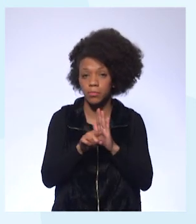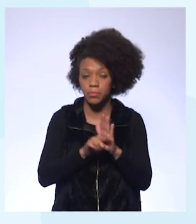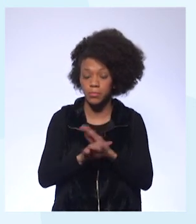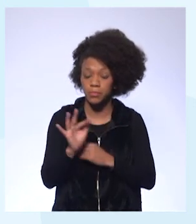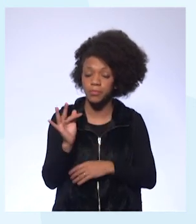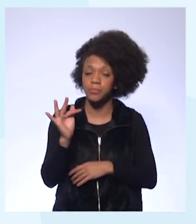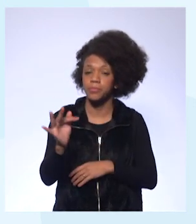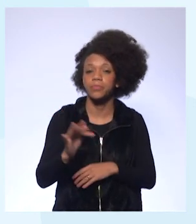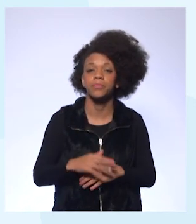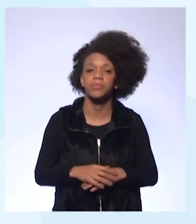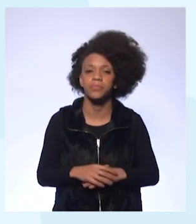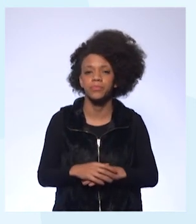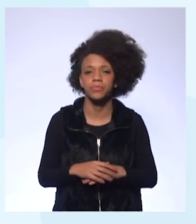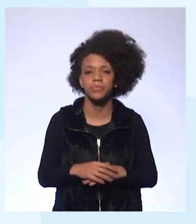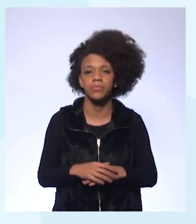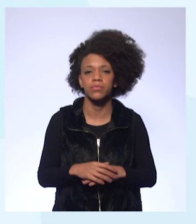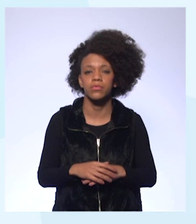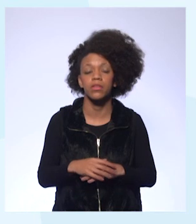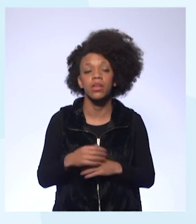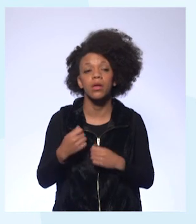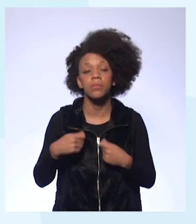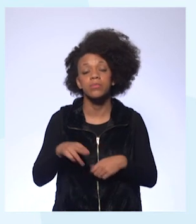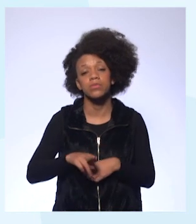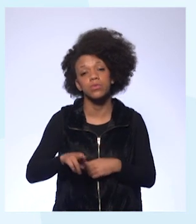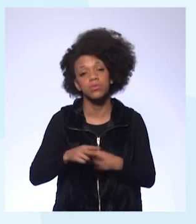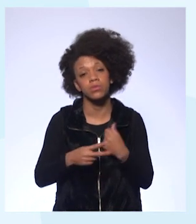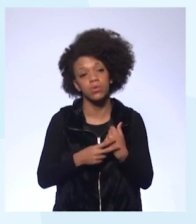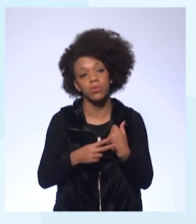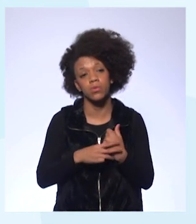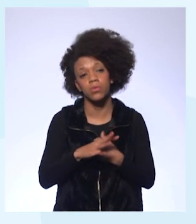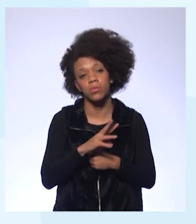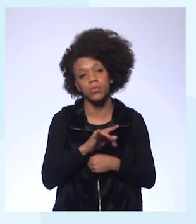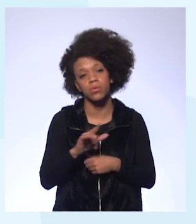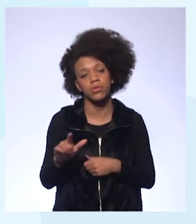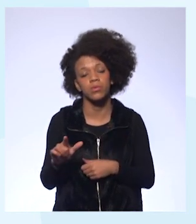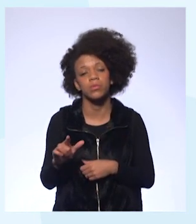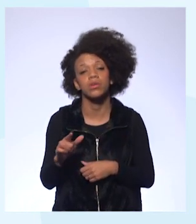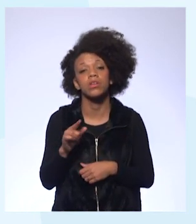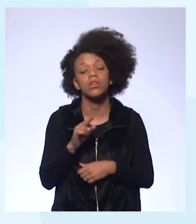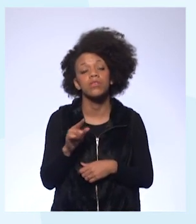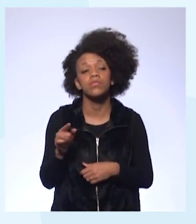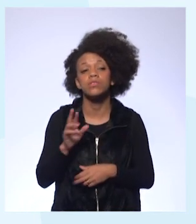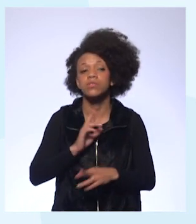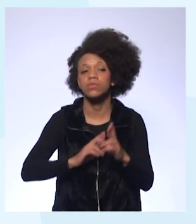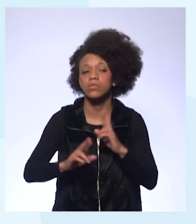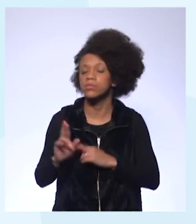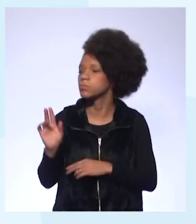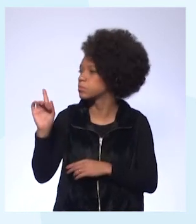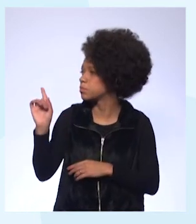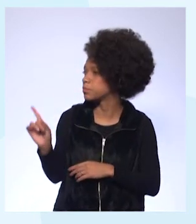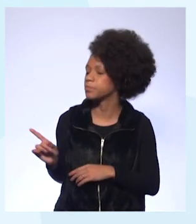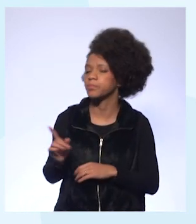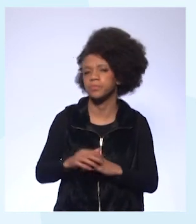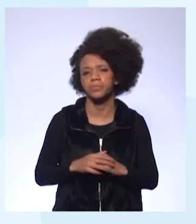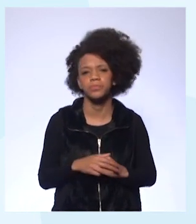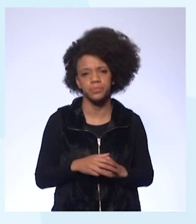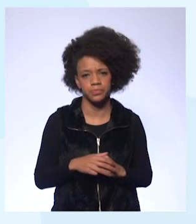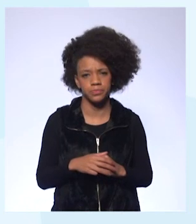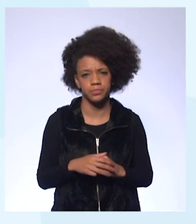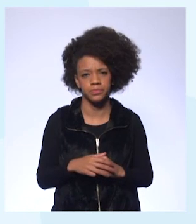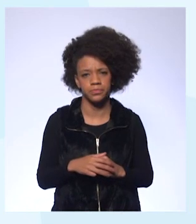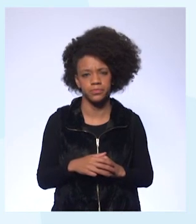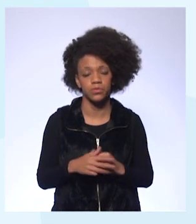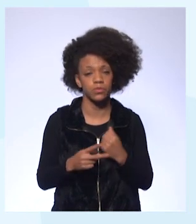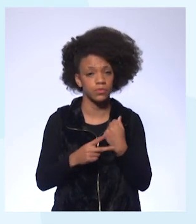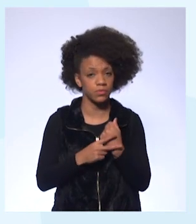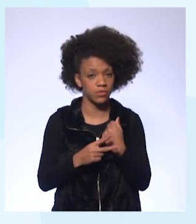no futuro e a gente usa o verbo eu certo então vocês vão colocar aí vocês vão